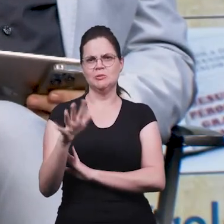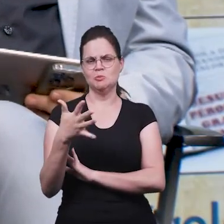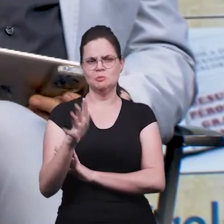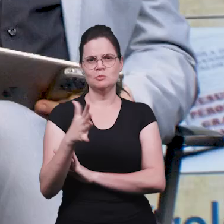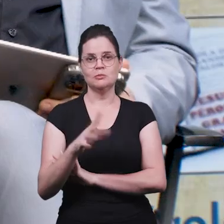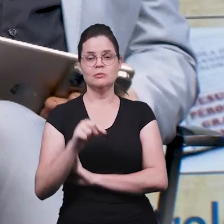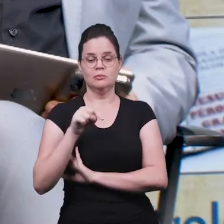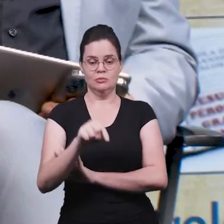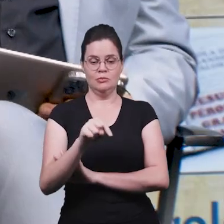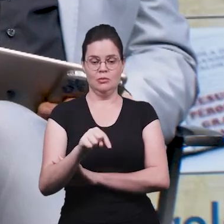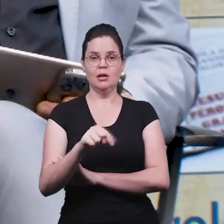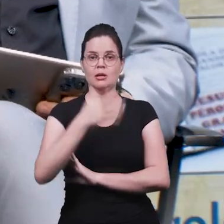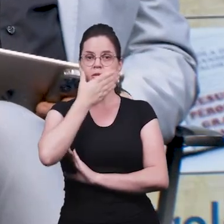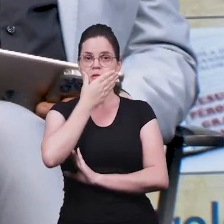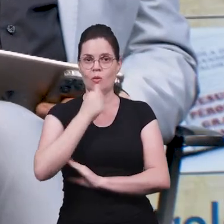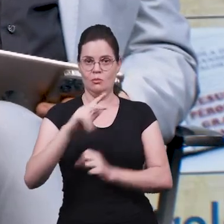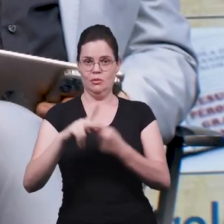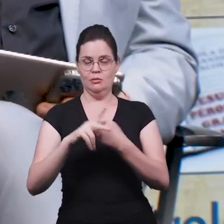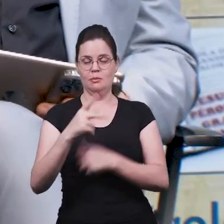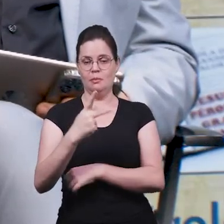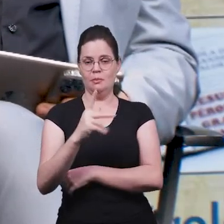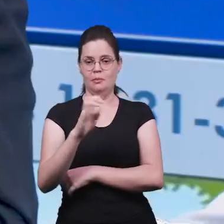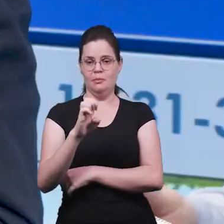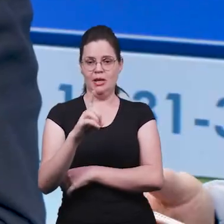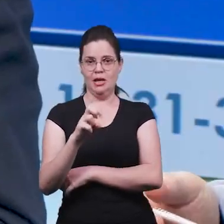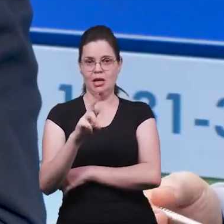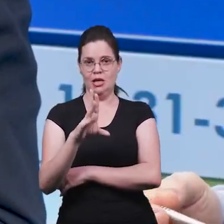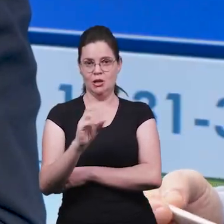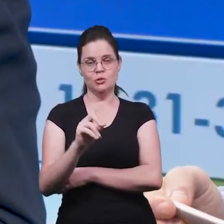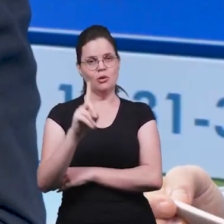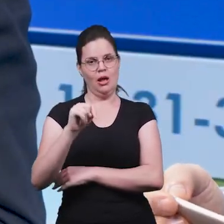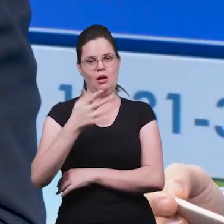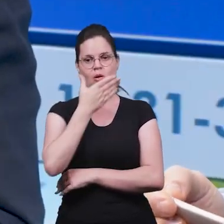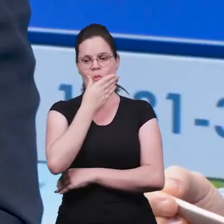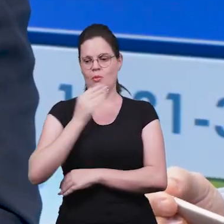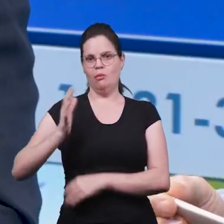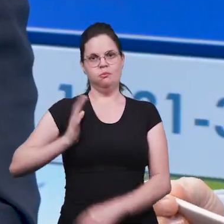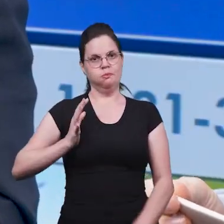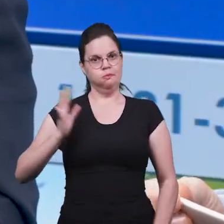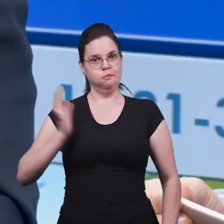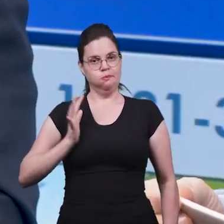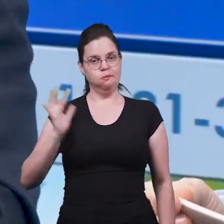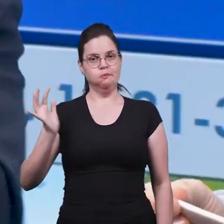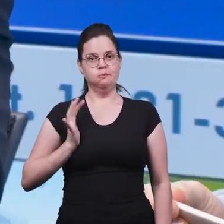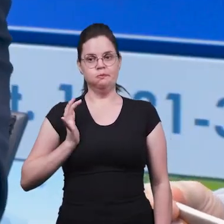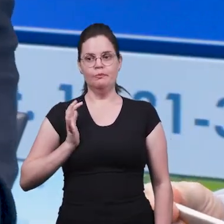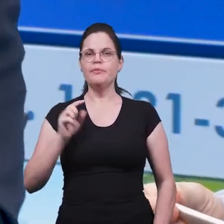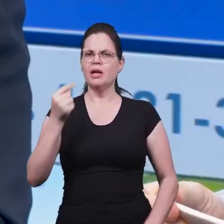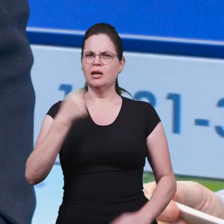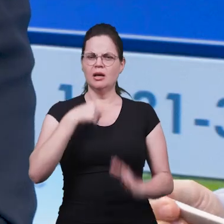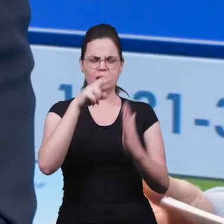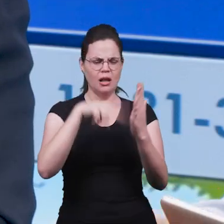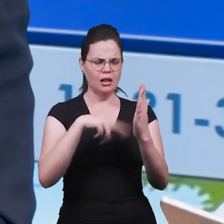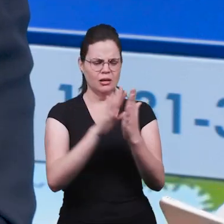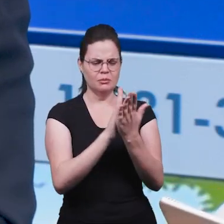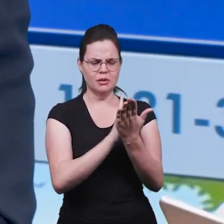E ali, esse Pedro Valdo, ele era um homem rico e ele conheceu a palavra.